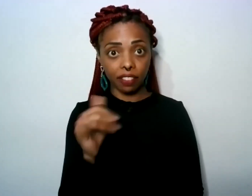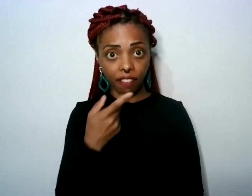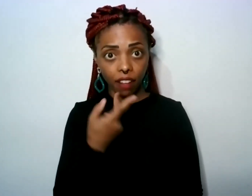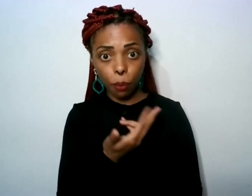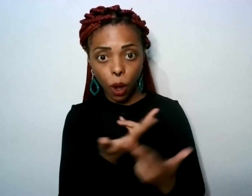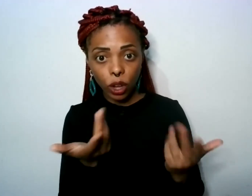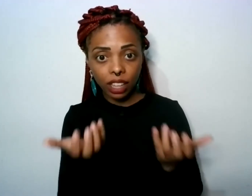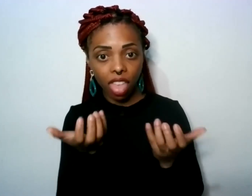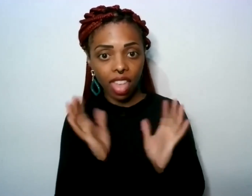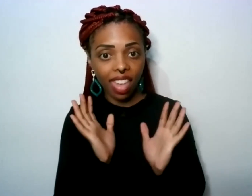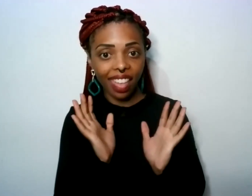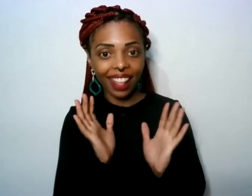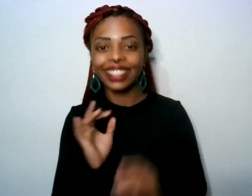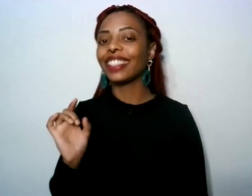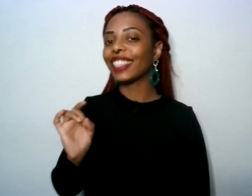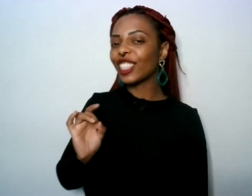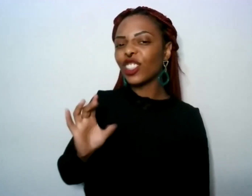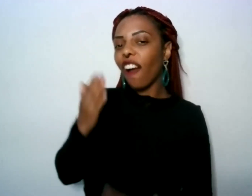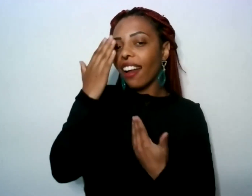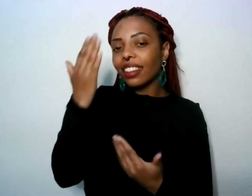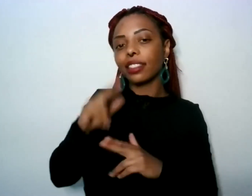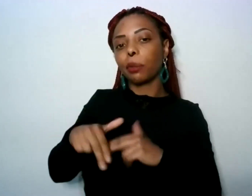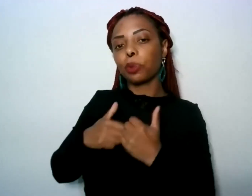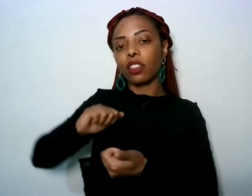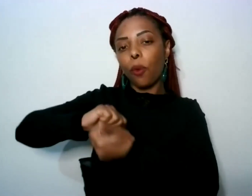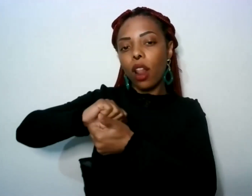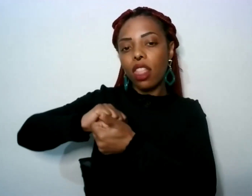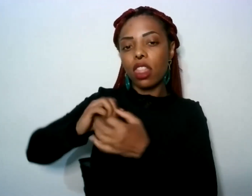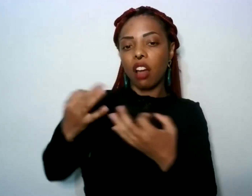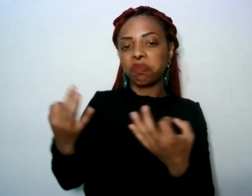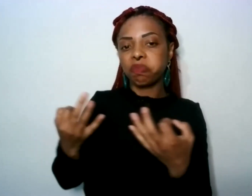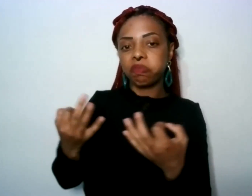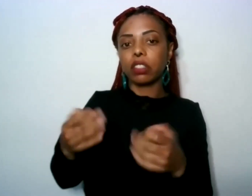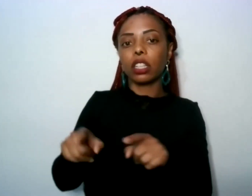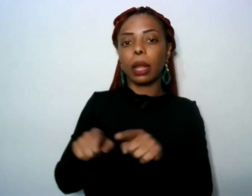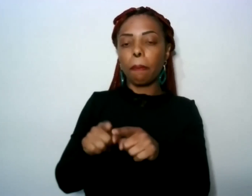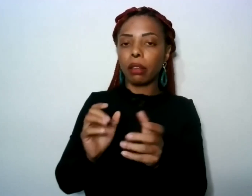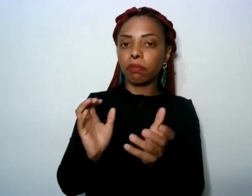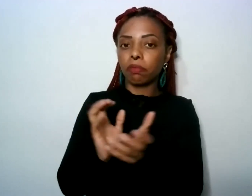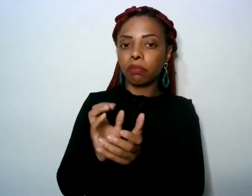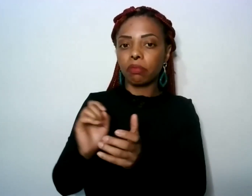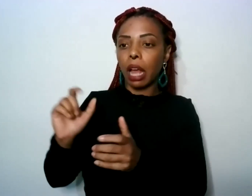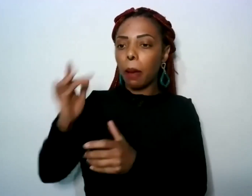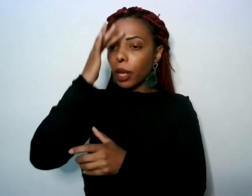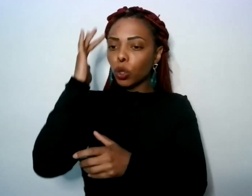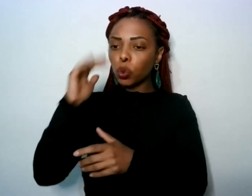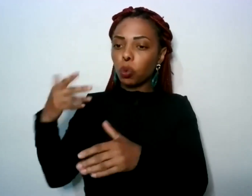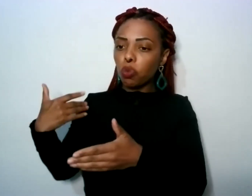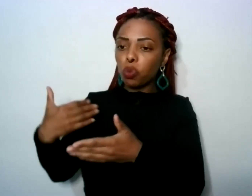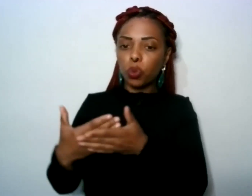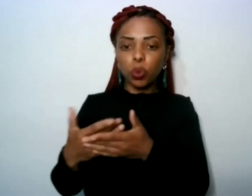Lívia só agradecer enfim pela qualidade pelo quórum também que ficou presente até agora com a gente nesse